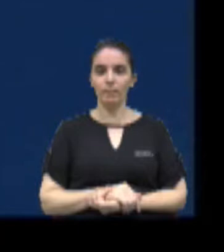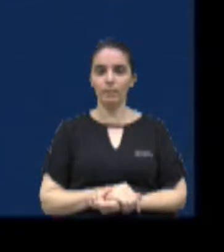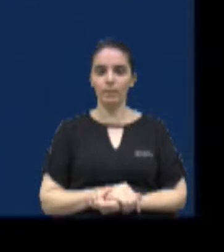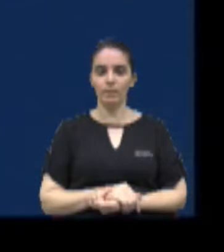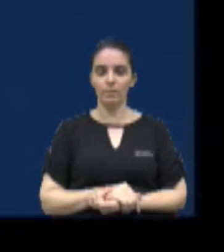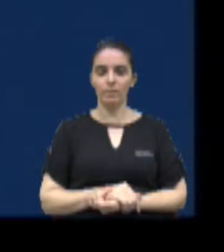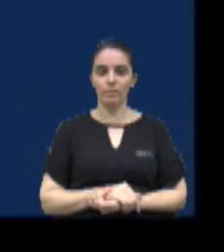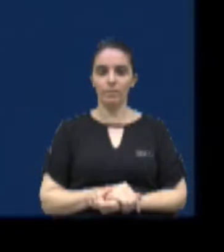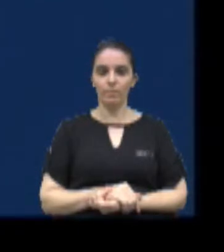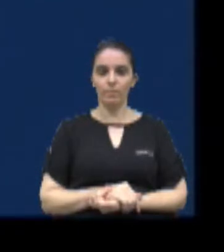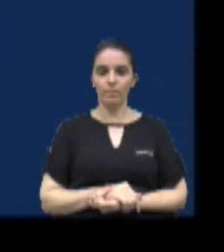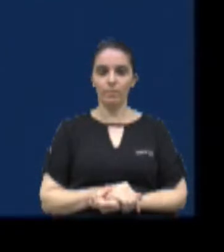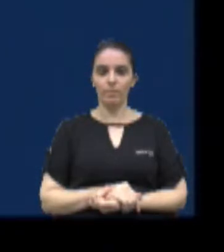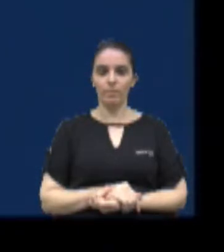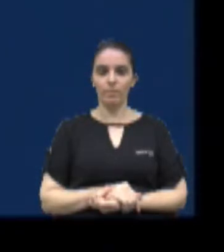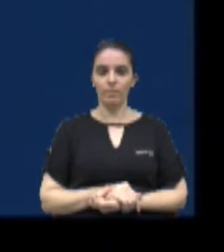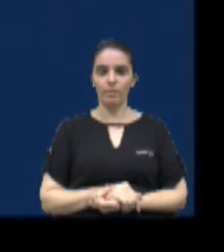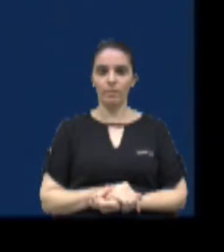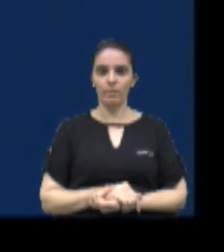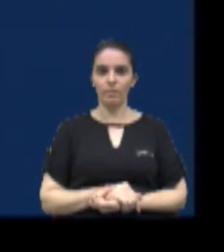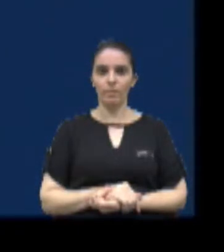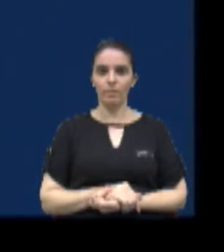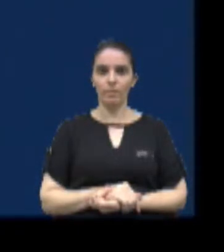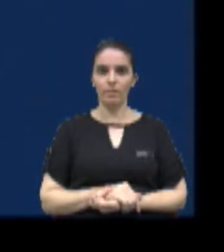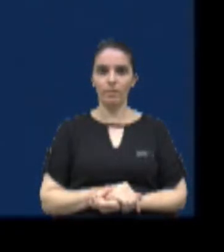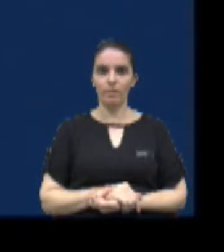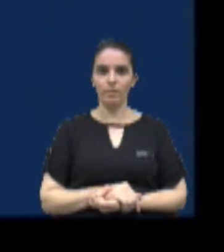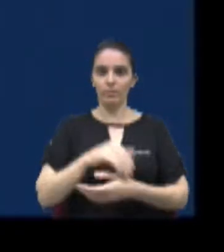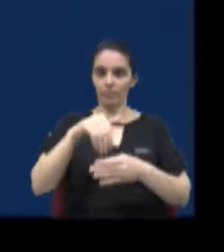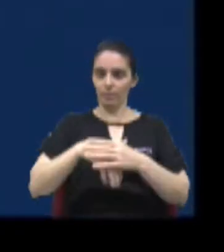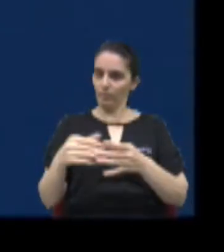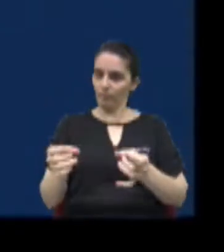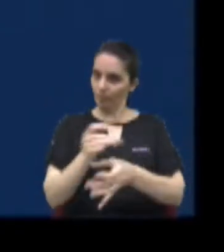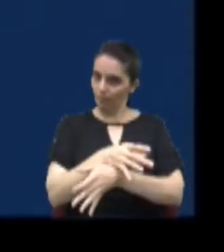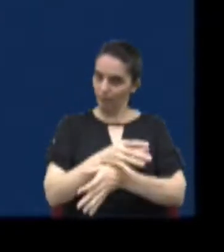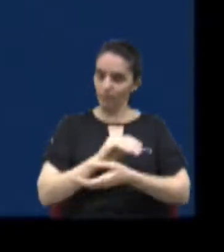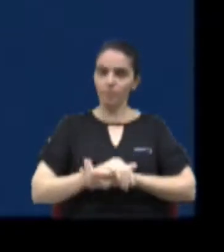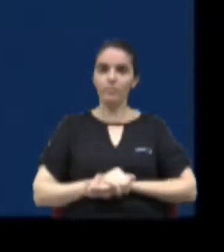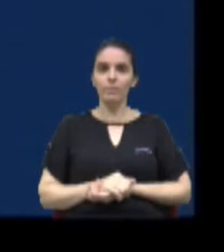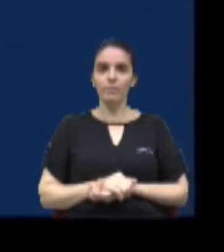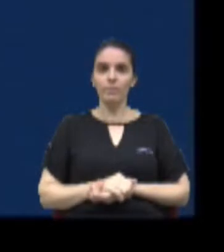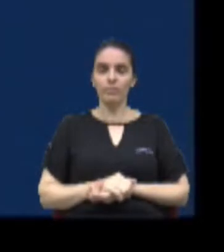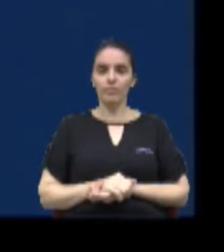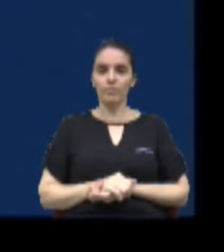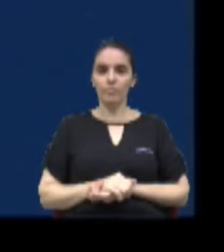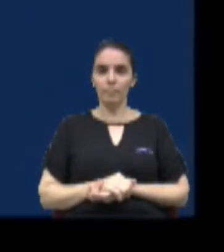A votação está encerrada.